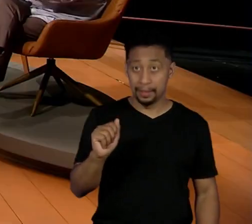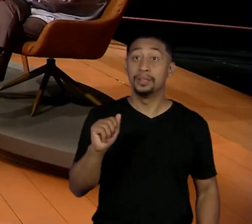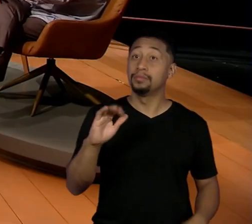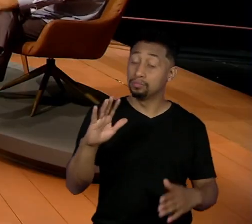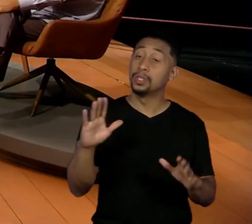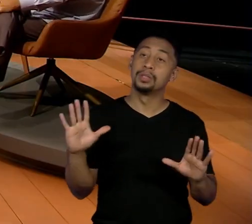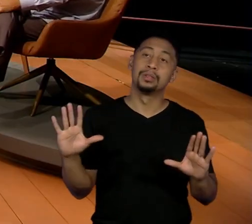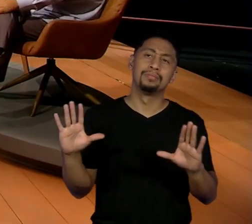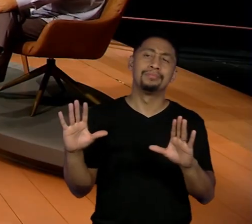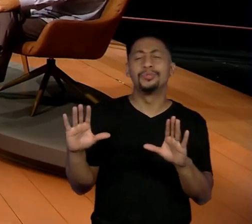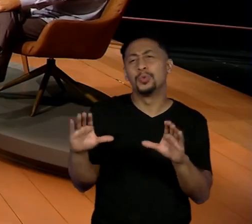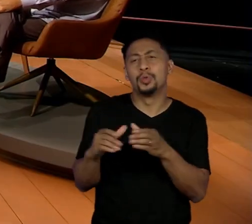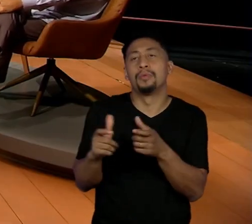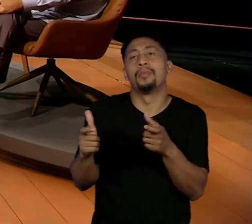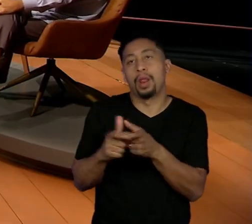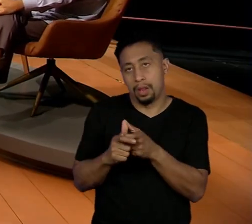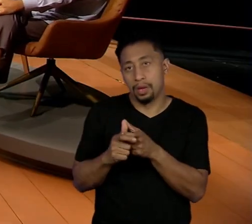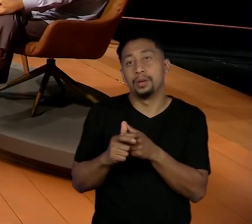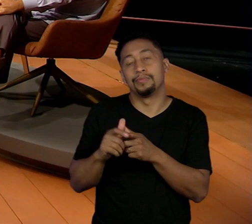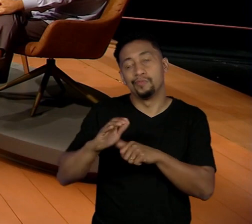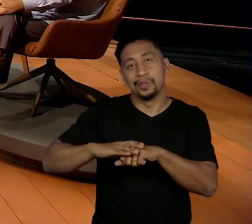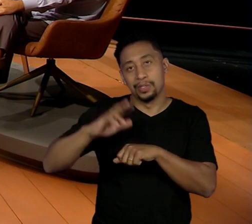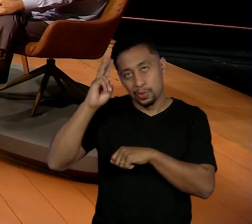com Carlos Wilson, que era a história do Van Gogh.